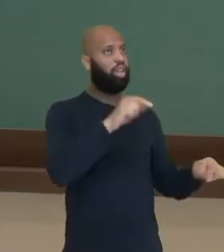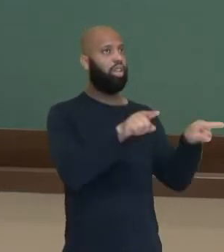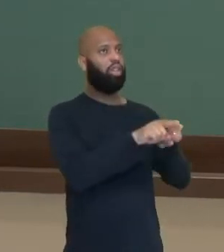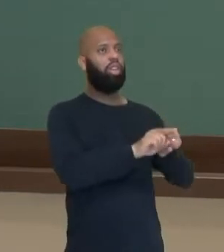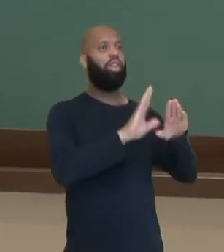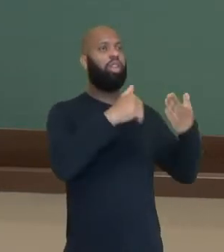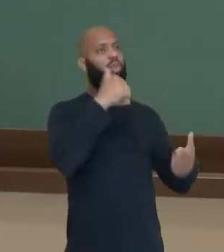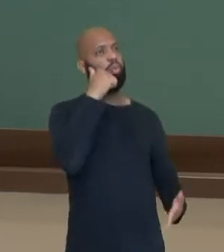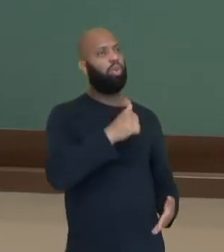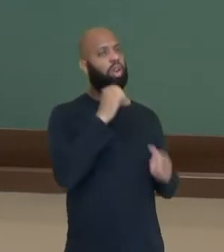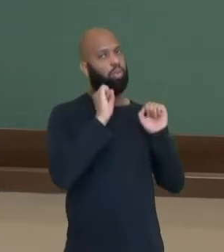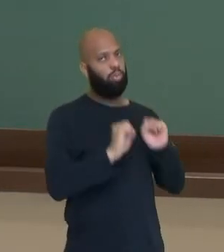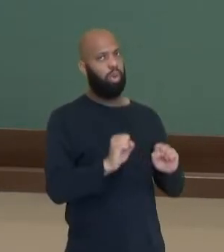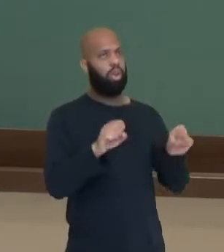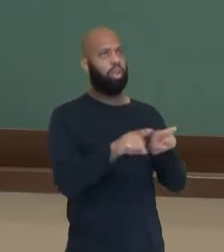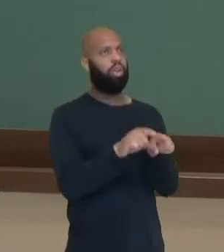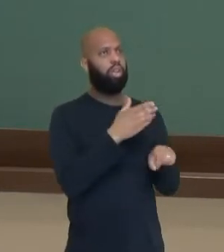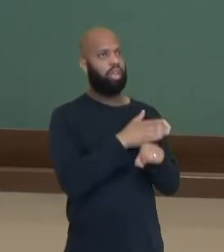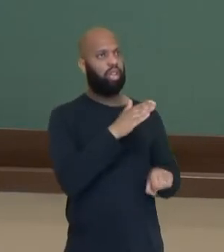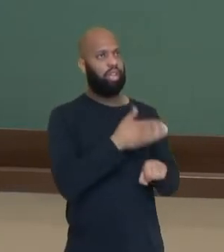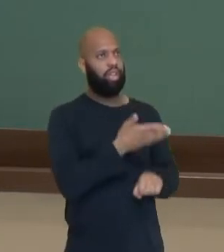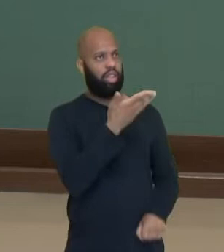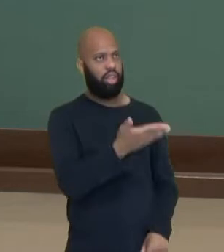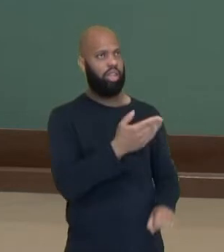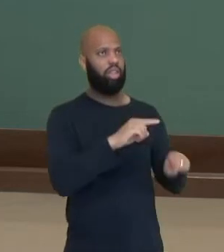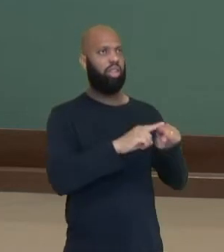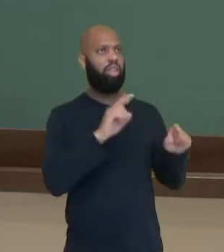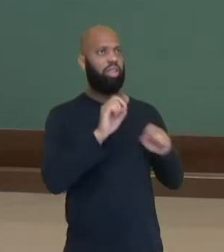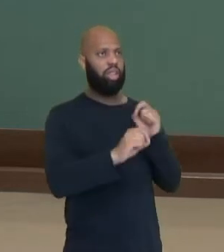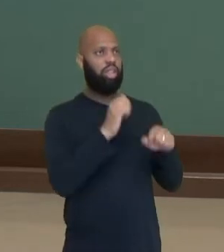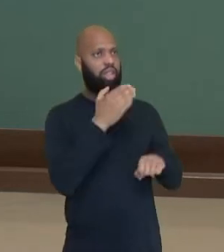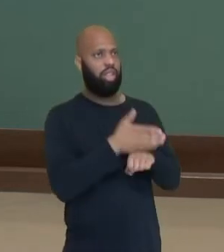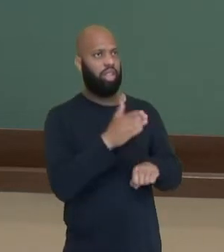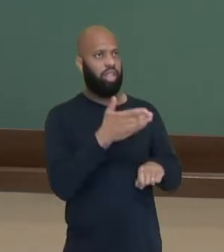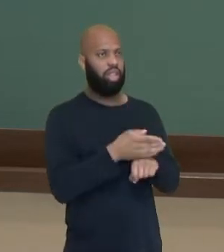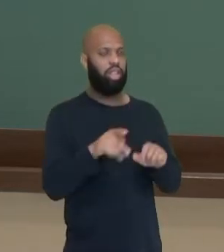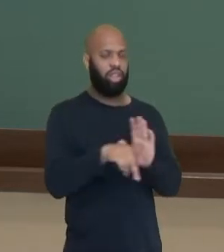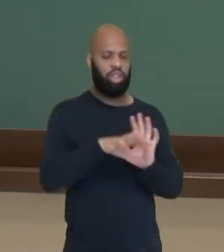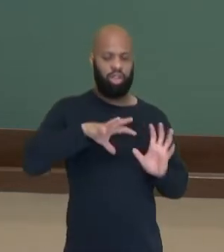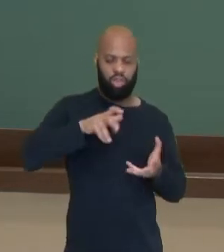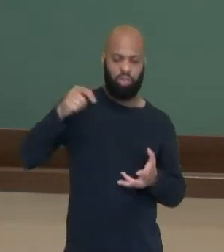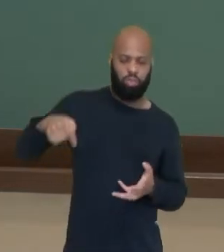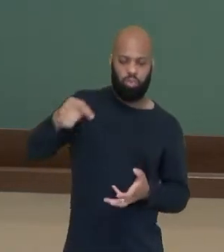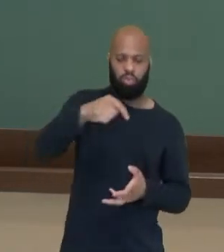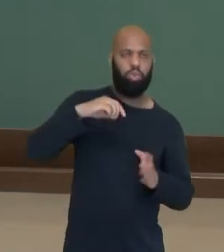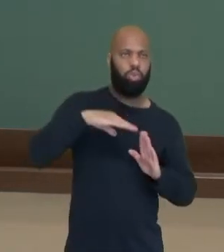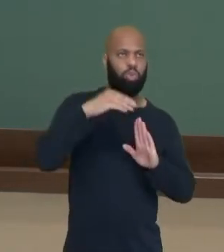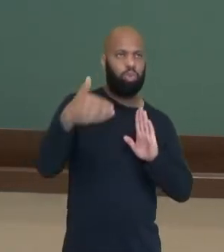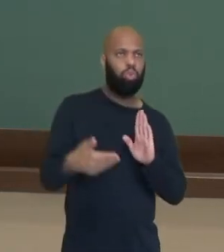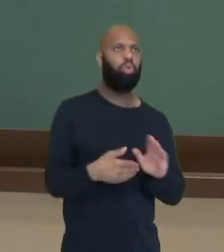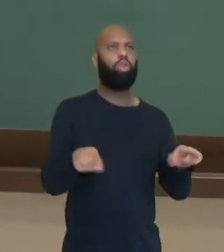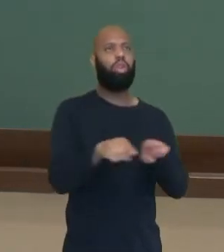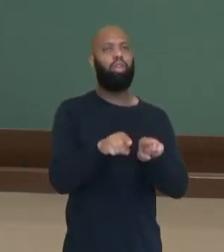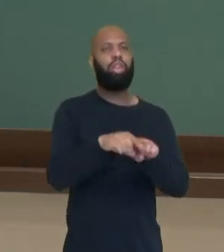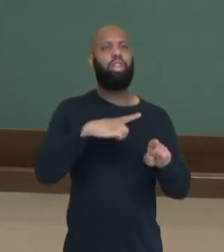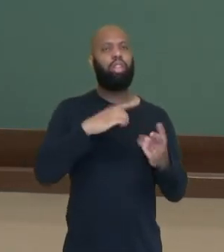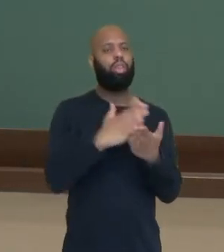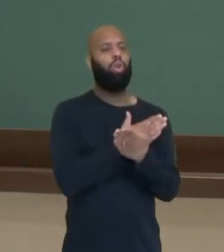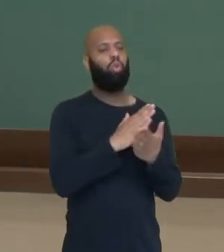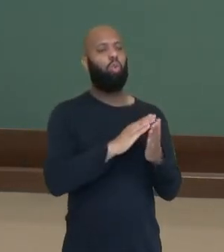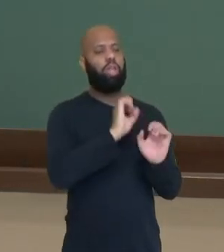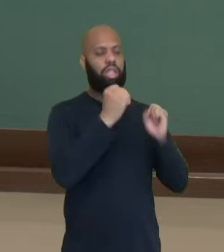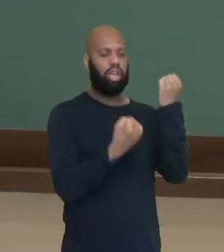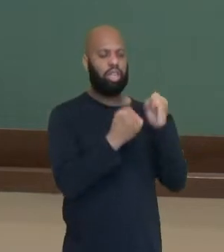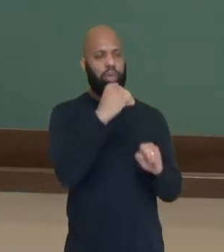mulheres podem praticar o sumô amador, esse sumô que é praticado no mundo inteiro, em escolas, academias, que tem essas